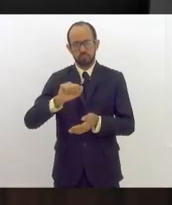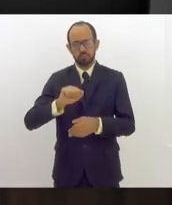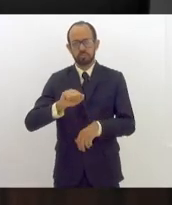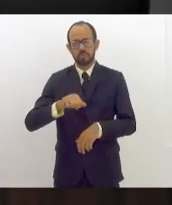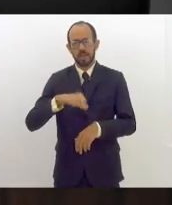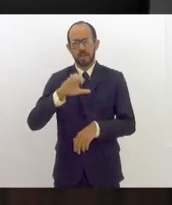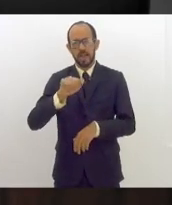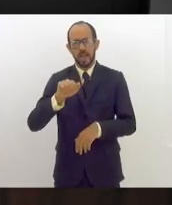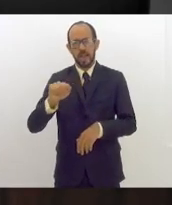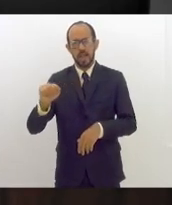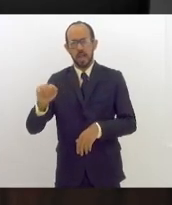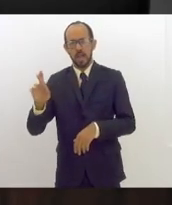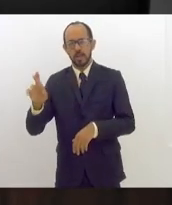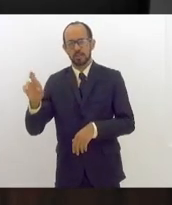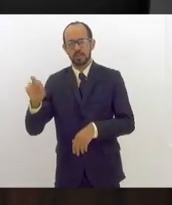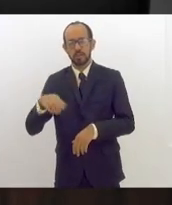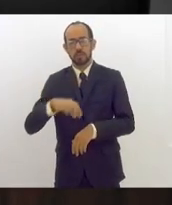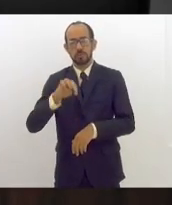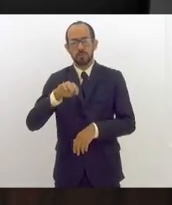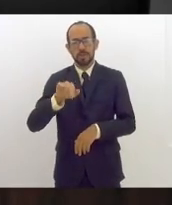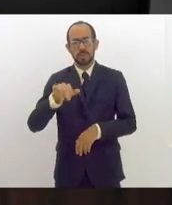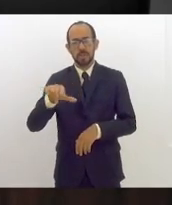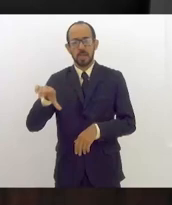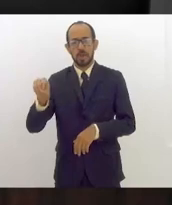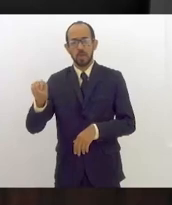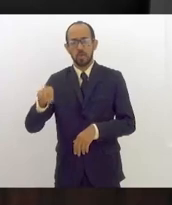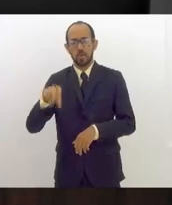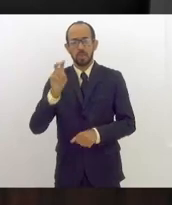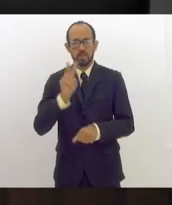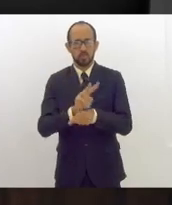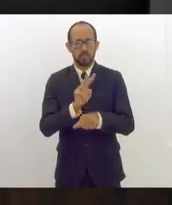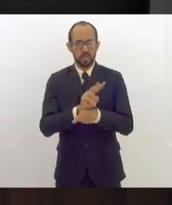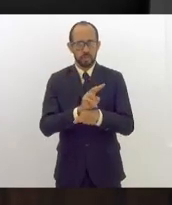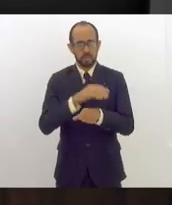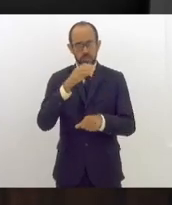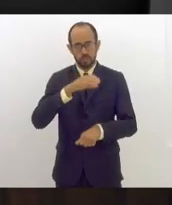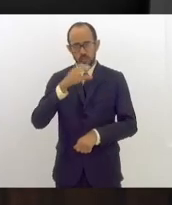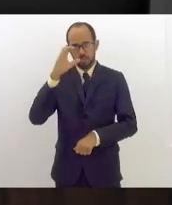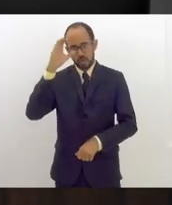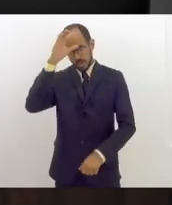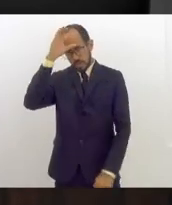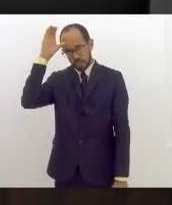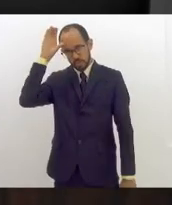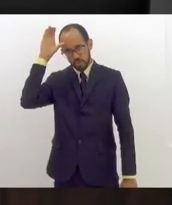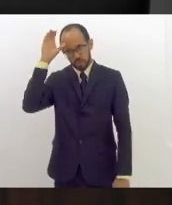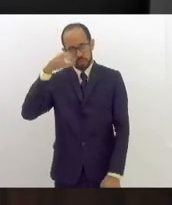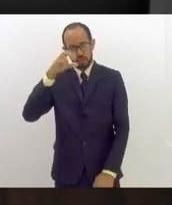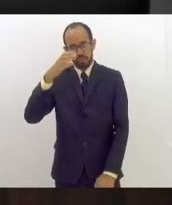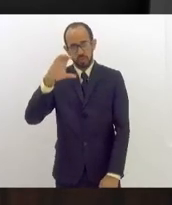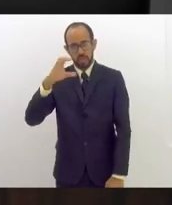Marcelo aidaa Secretária Municipal de Defesa do Consumidor OAB de Niterói